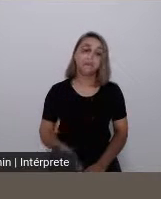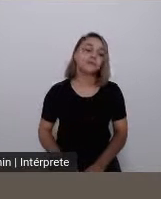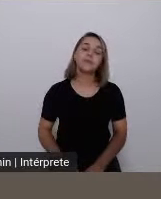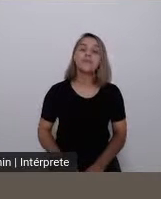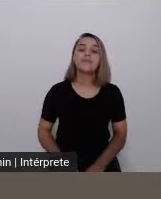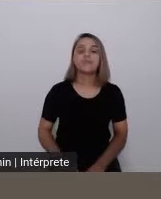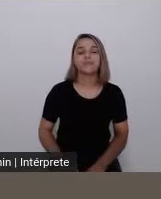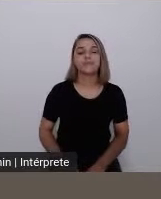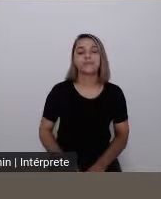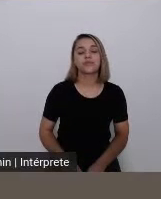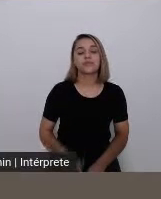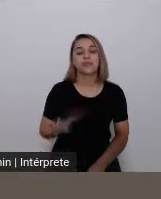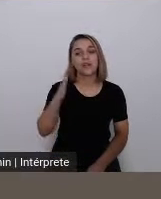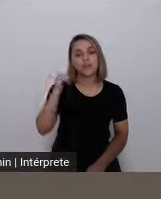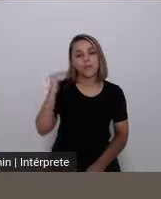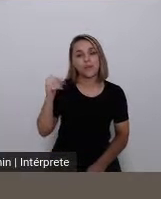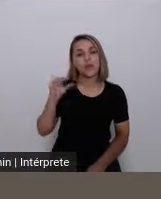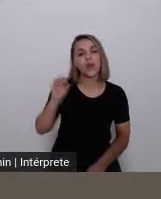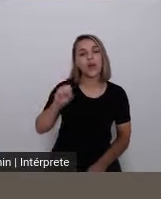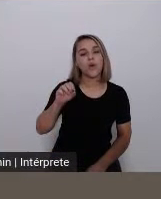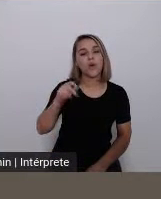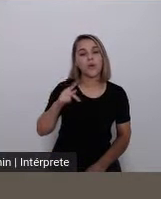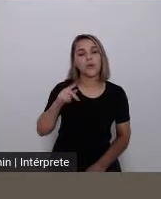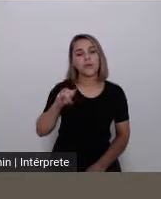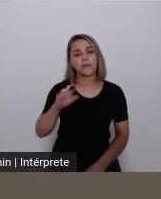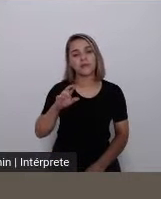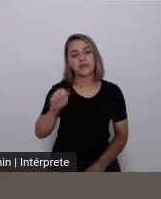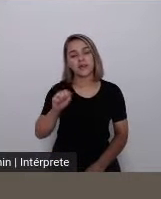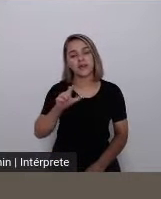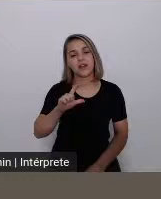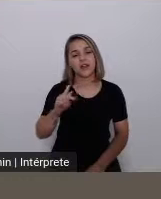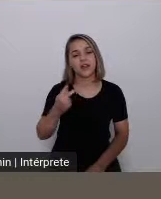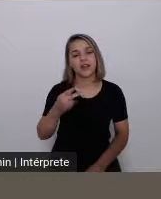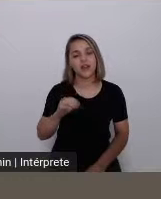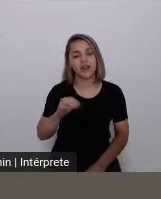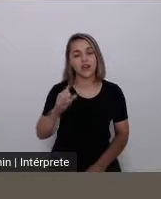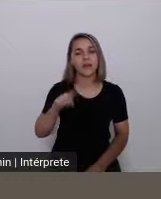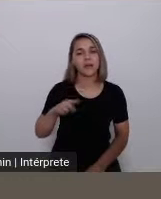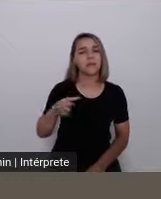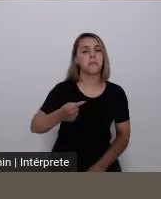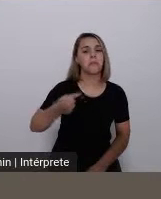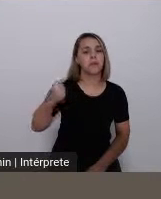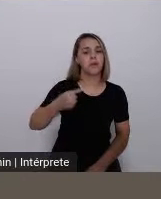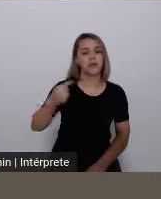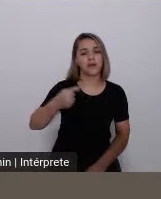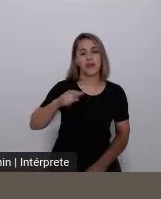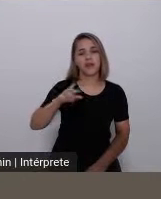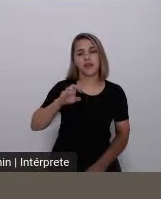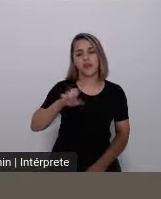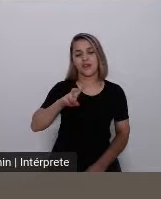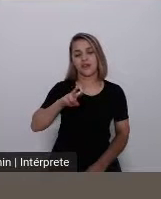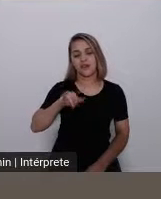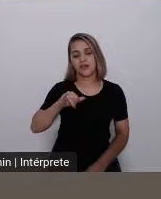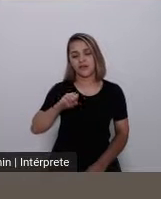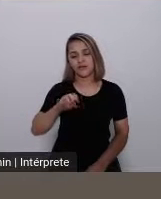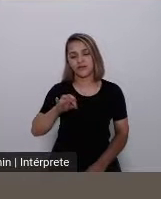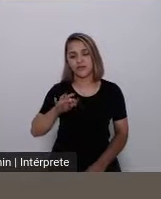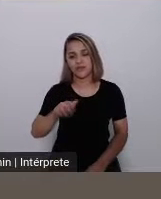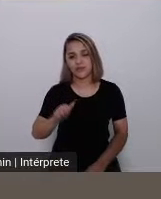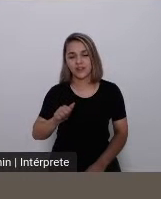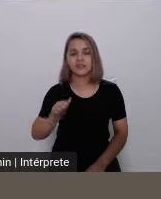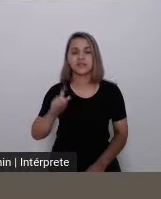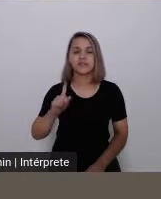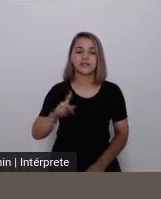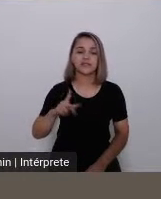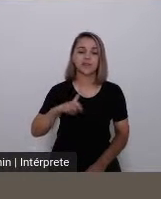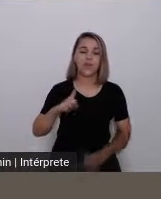circulou entre 1911 e 1918, é a primeira revista que o Oswald edita, né, com patrocínio do